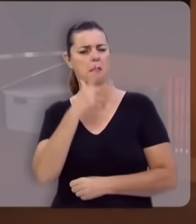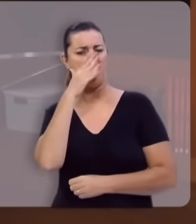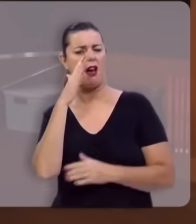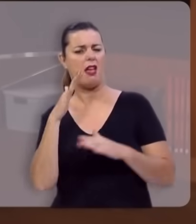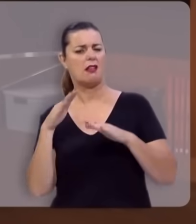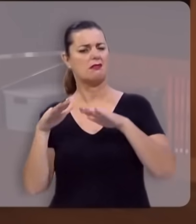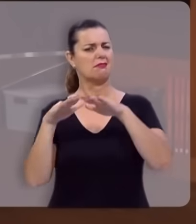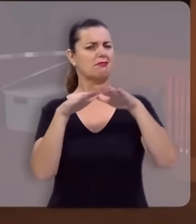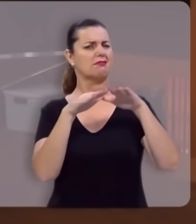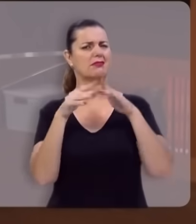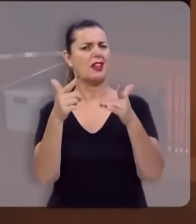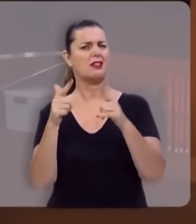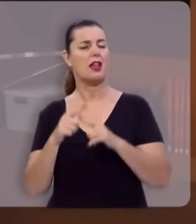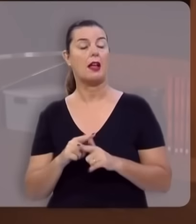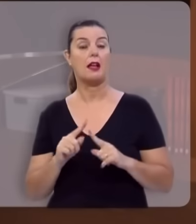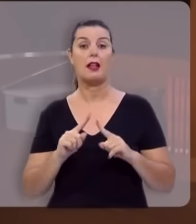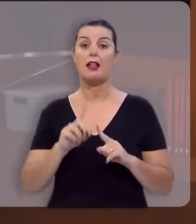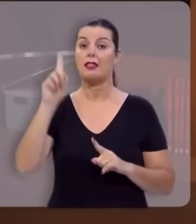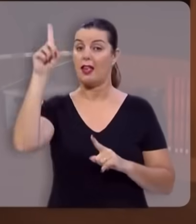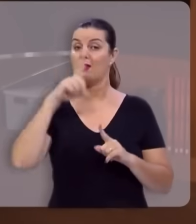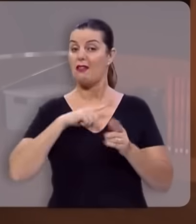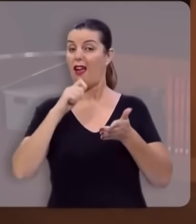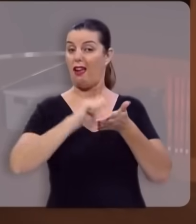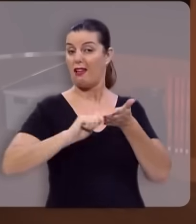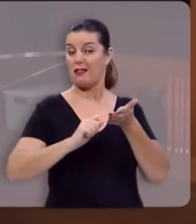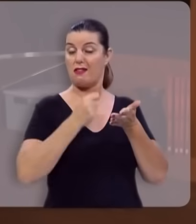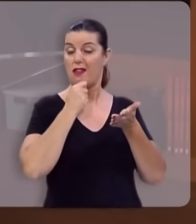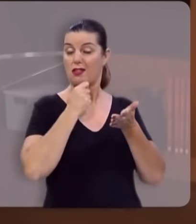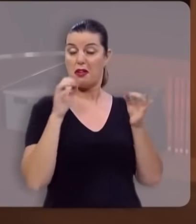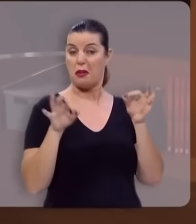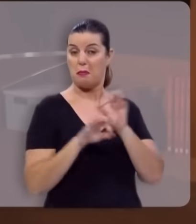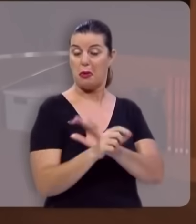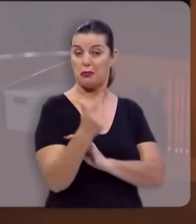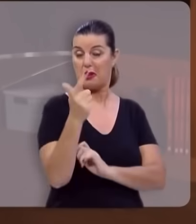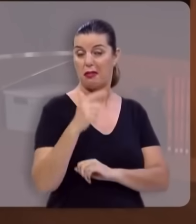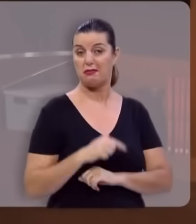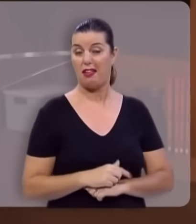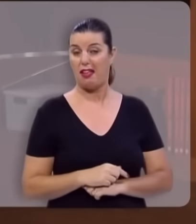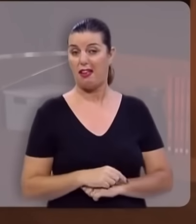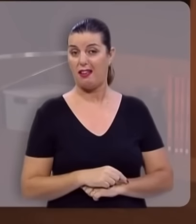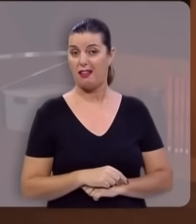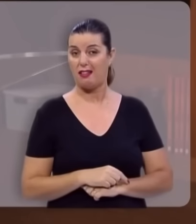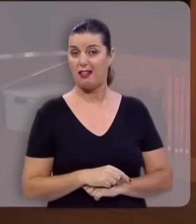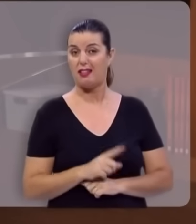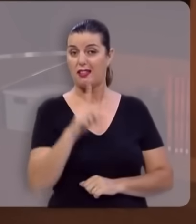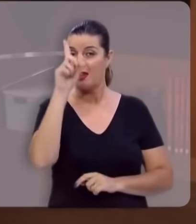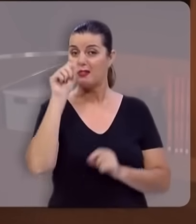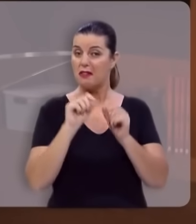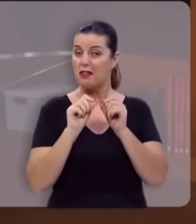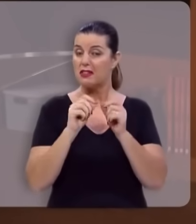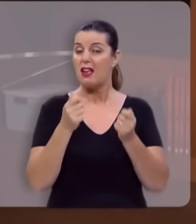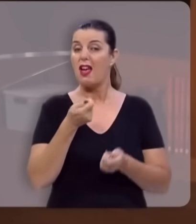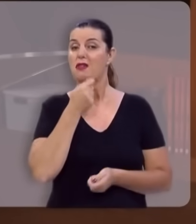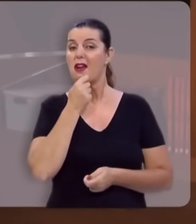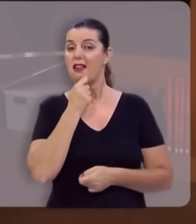harmonia. É que Deus ainda está escrevendo, é que Deus ainda está compondo esse poema.